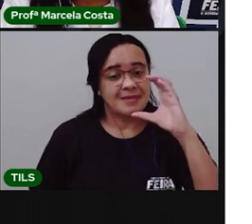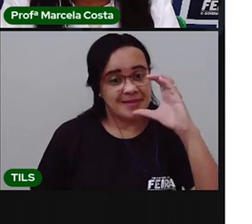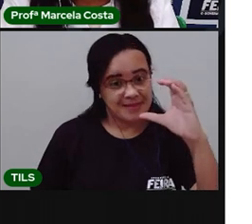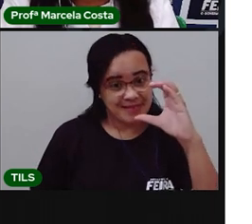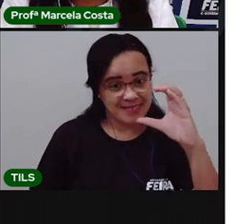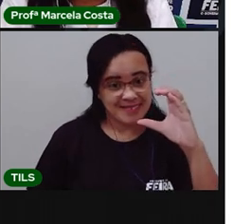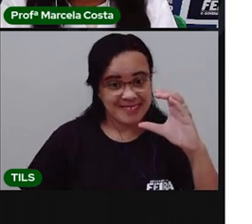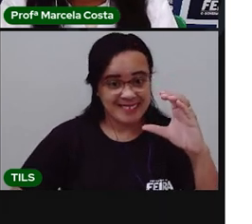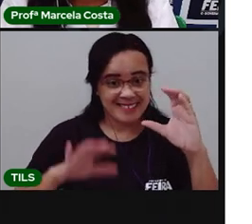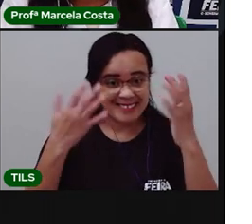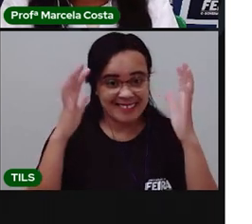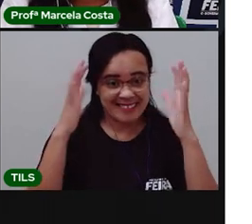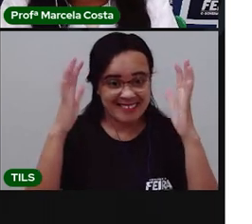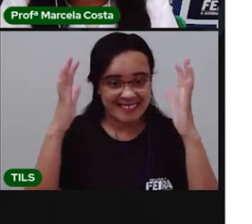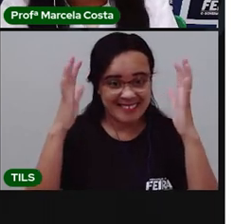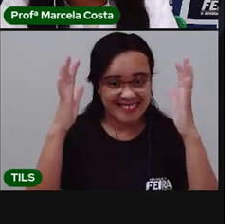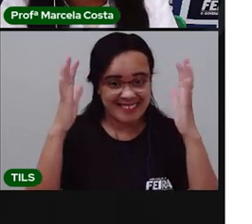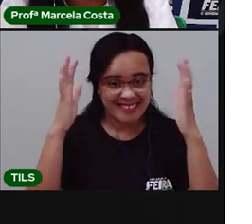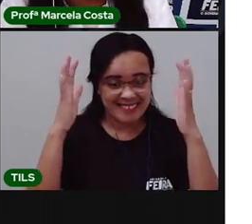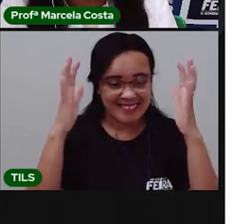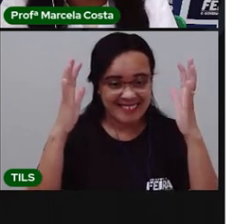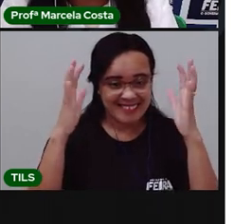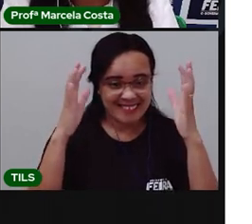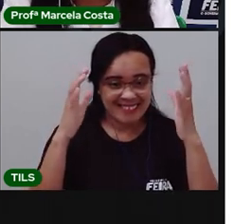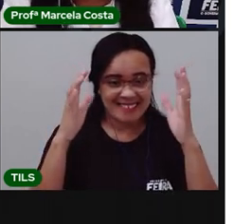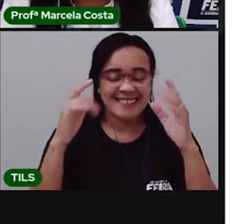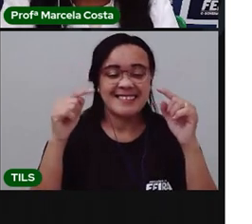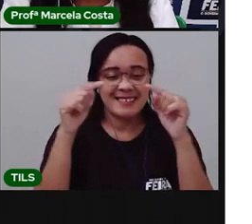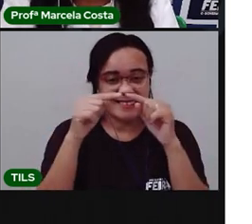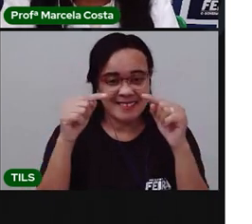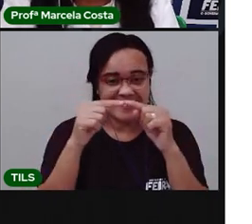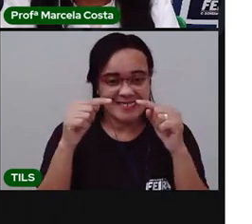C, não é isso? Uma pessoa triste, ela está chorando.